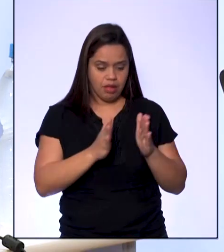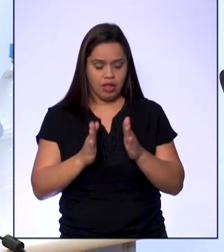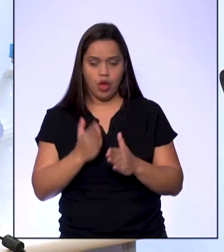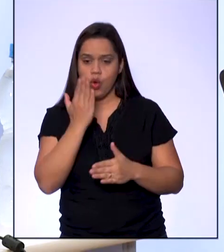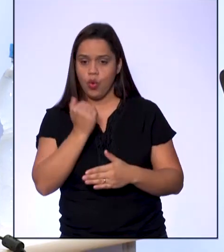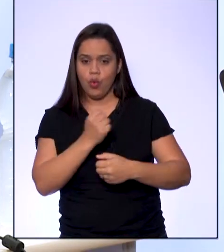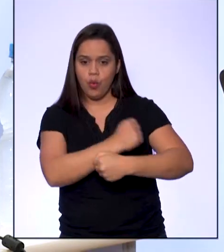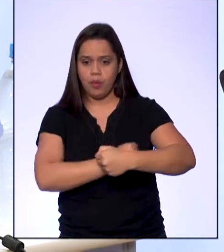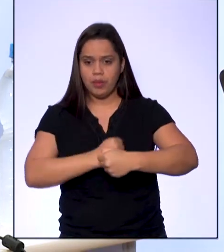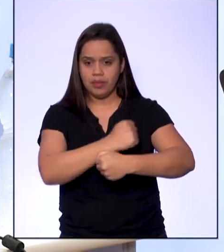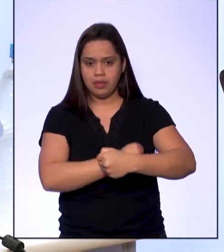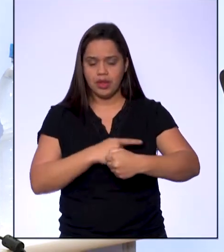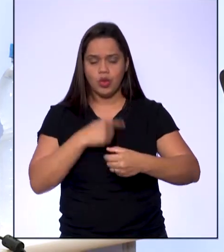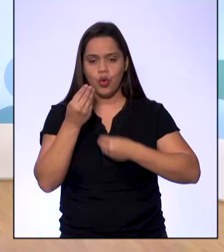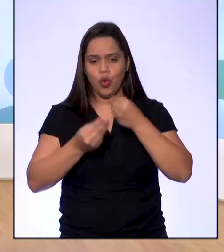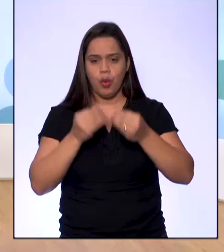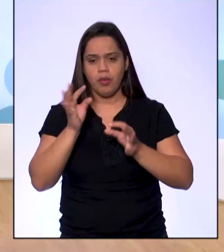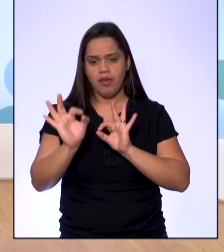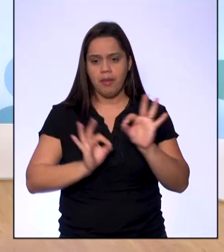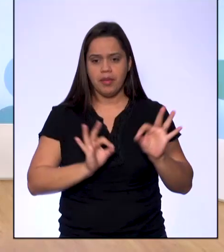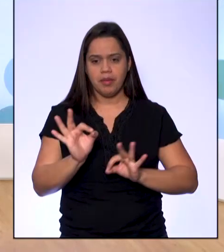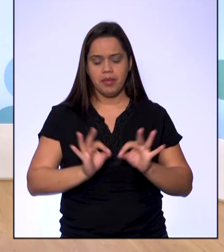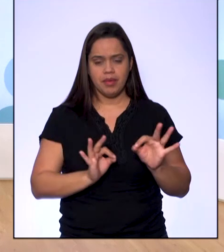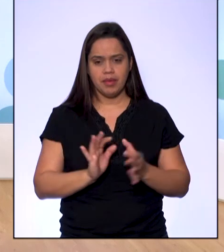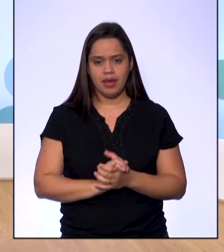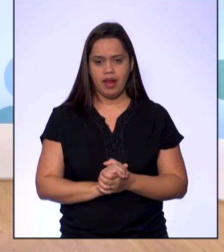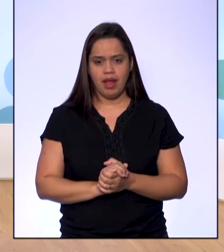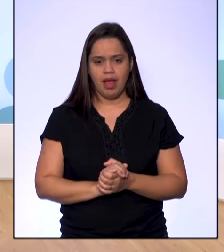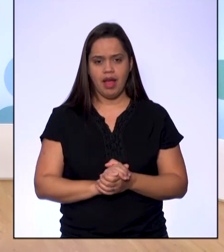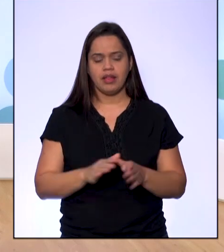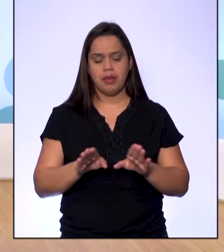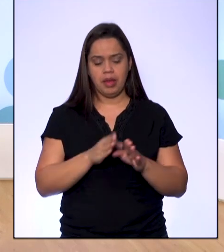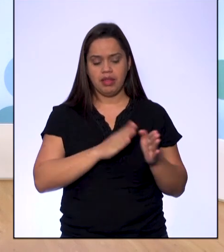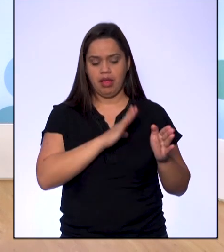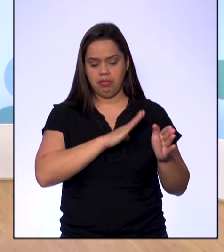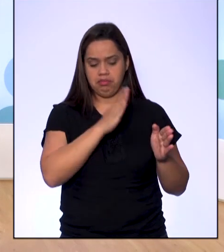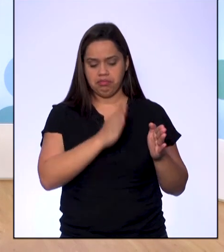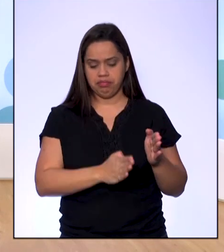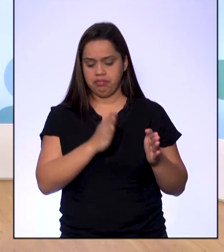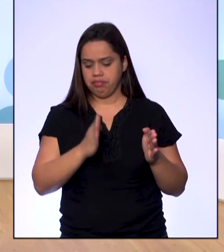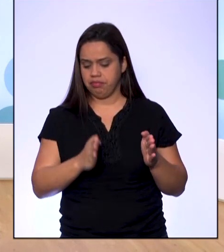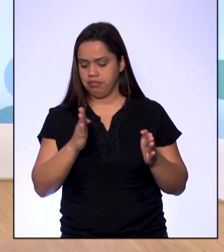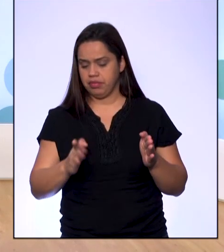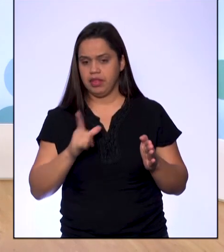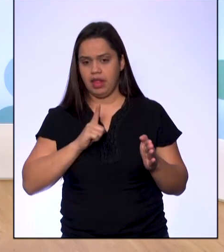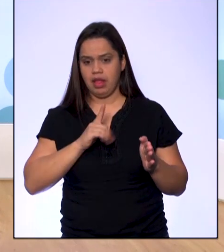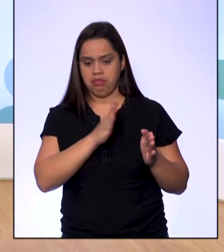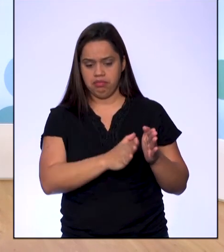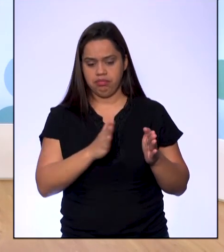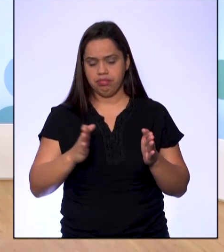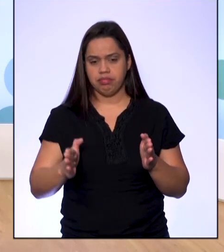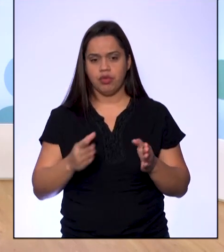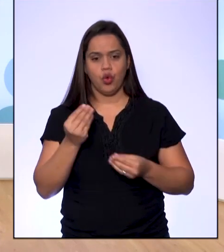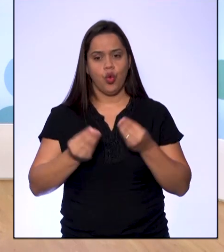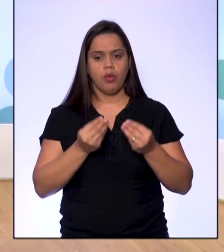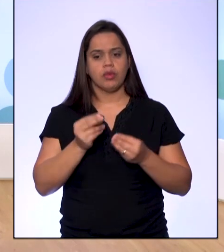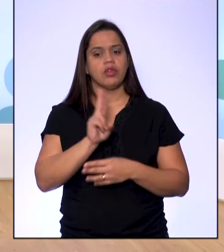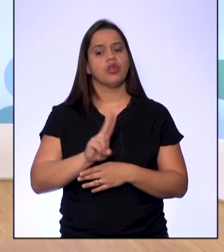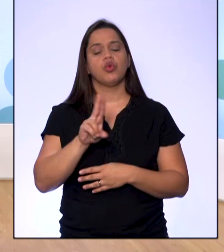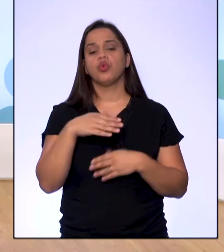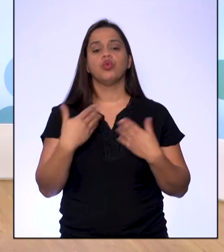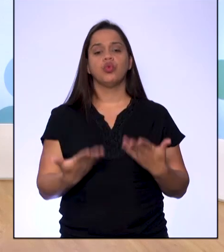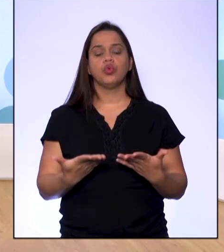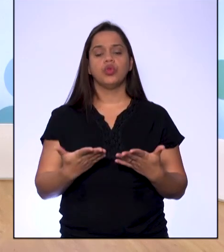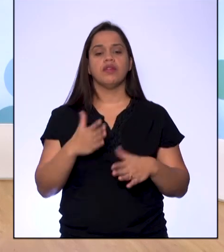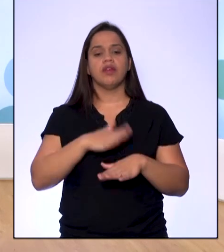determinada comida, certo? Seguir determinado procedimento. Exatamente. Em que situação que ela é utilizada? Quando você